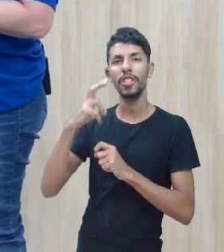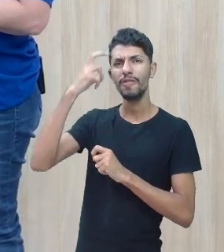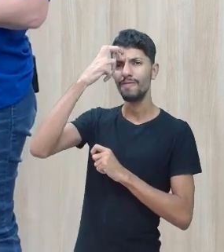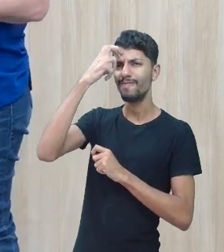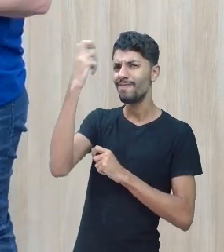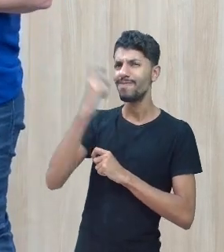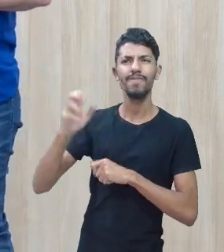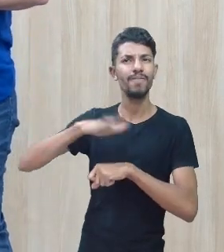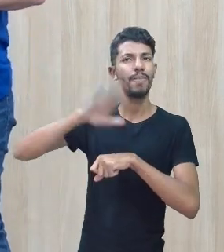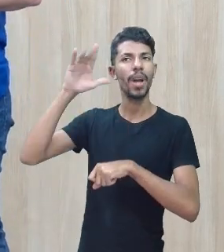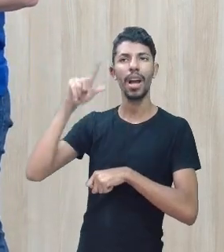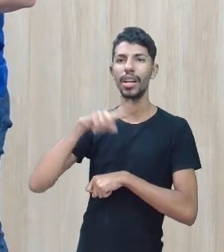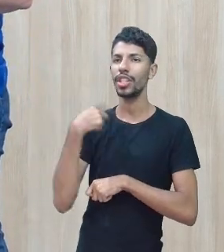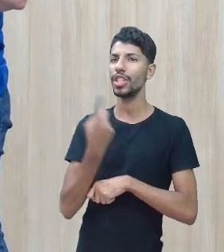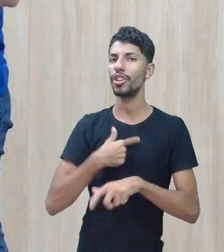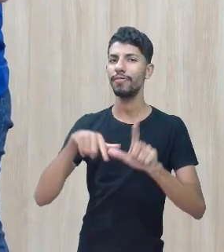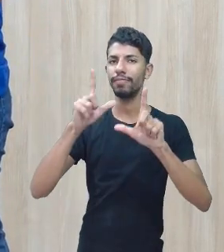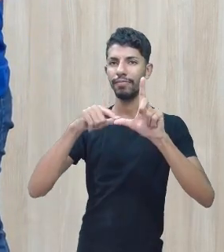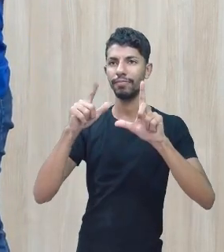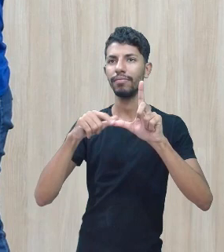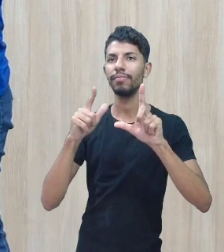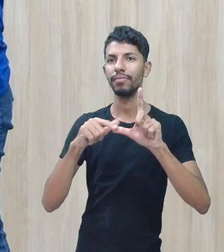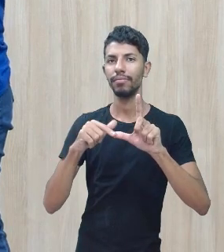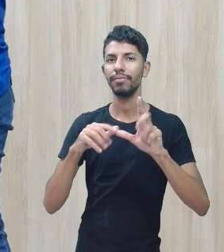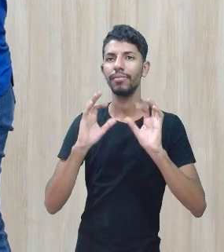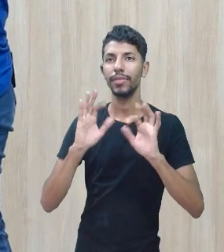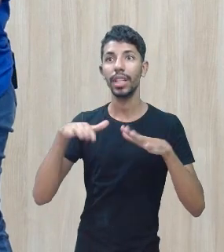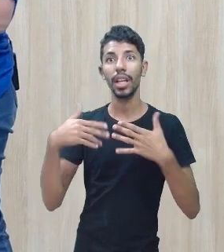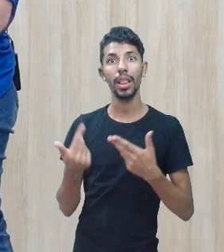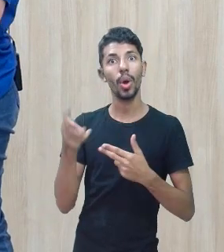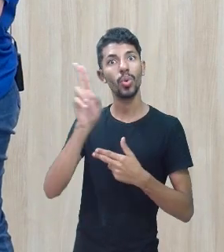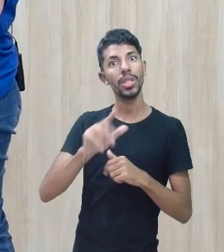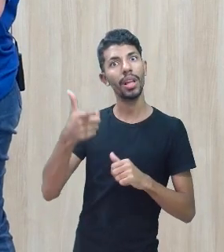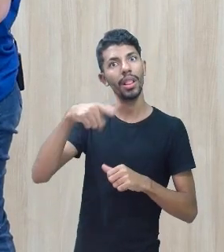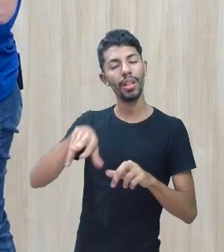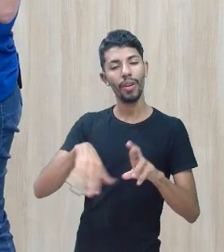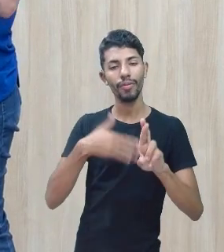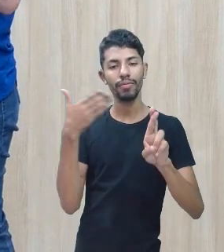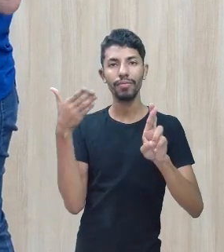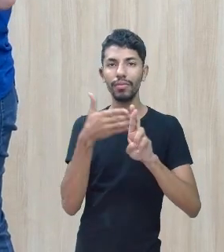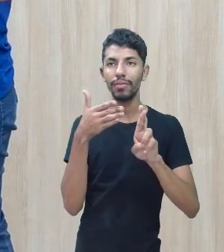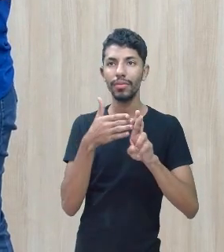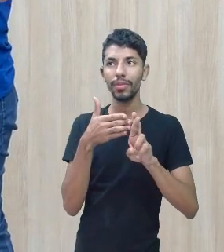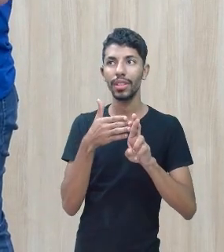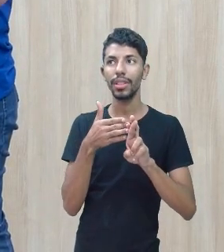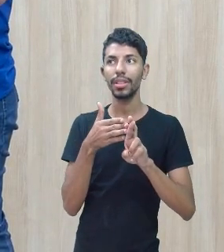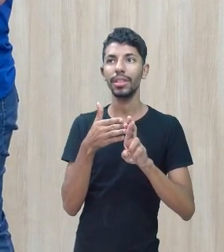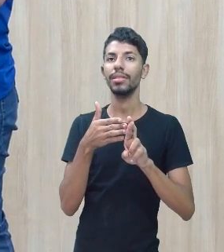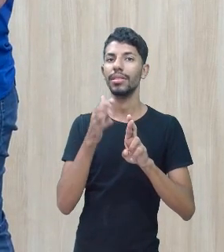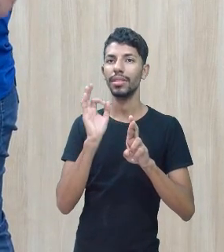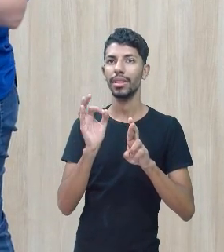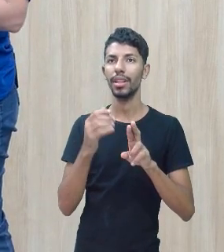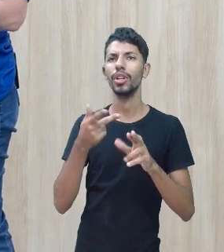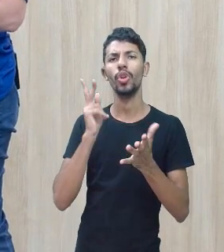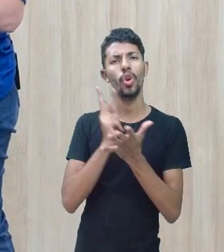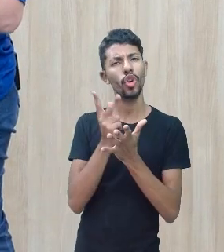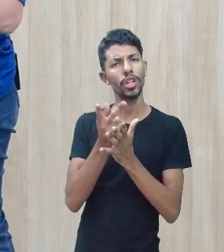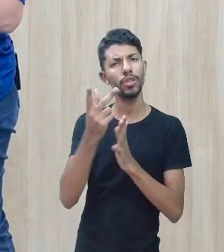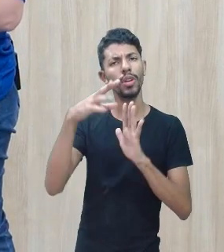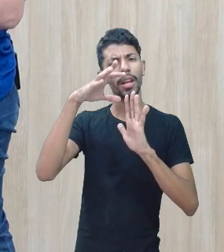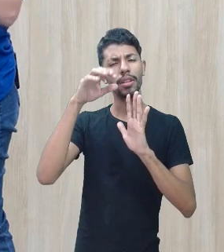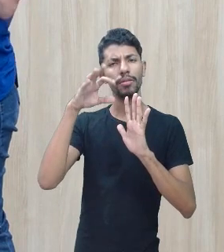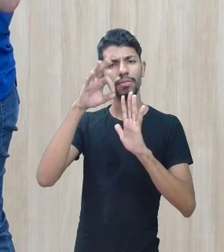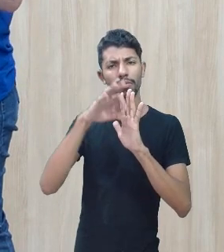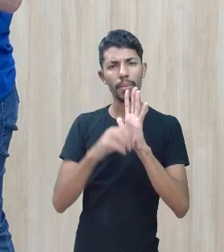maior das nossas letras. Então eu dei mais uma referência para ele. Não, continuei construindo o texto